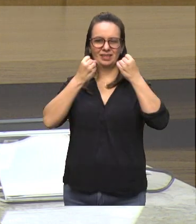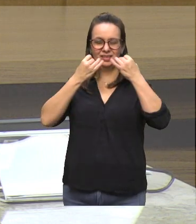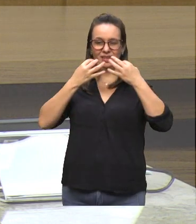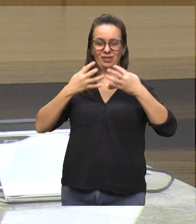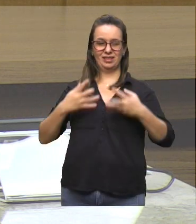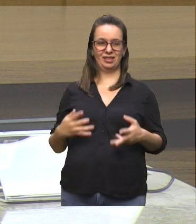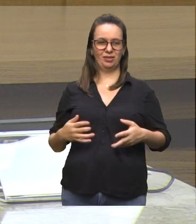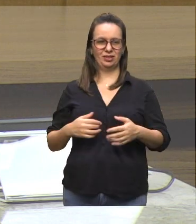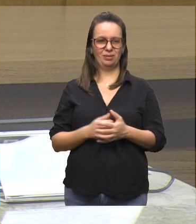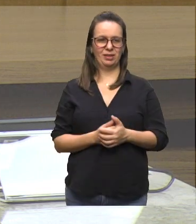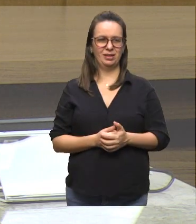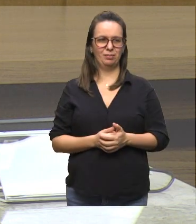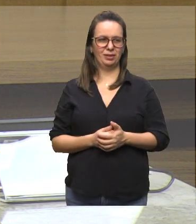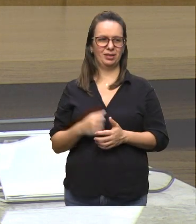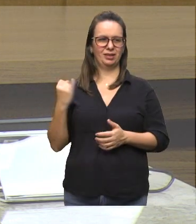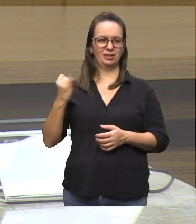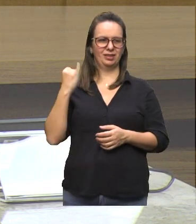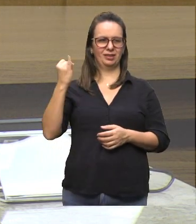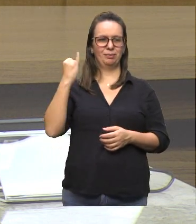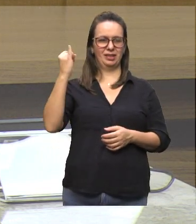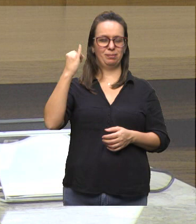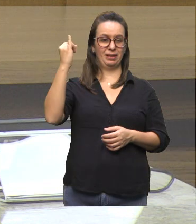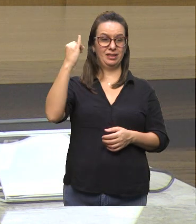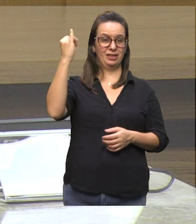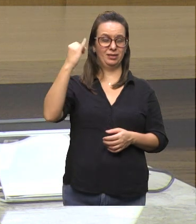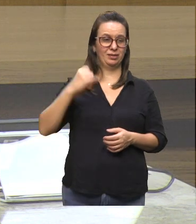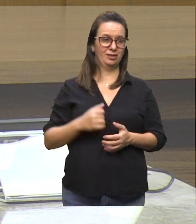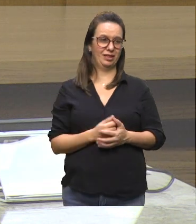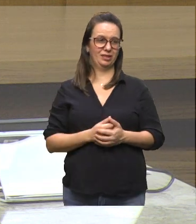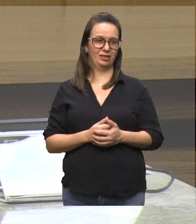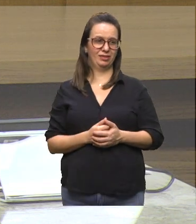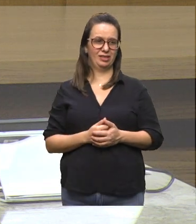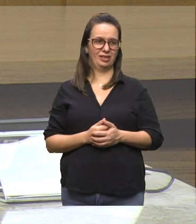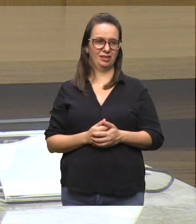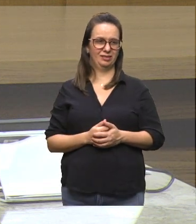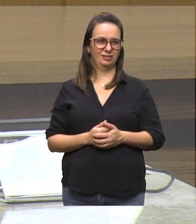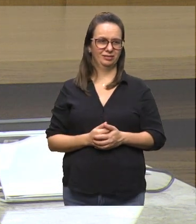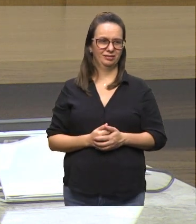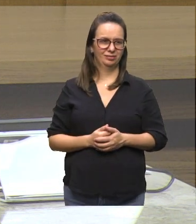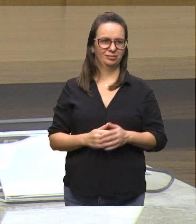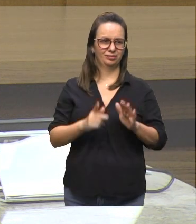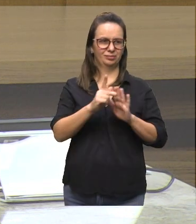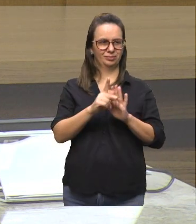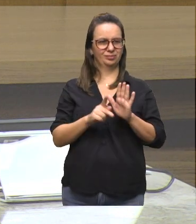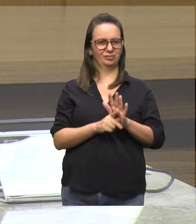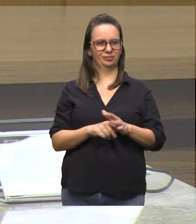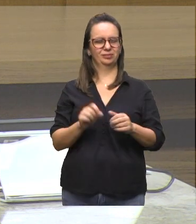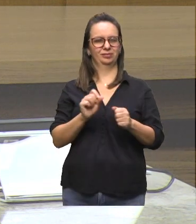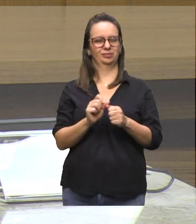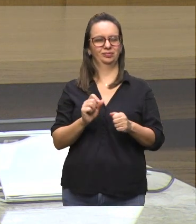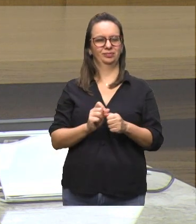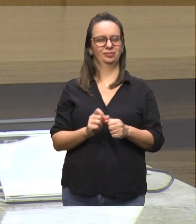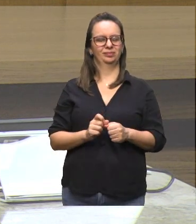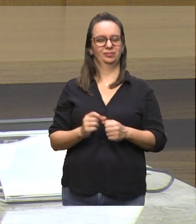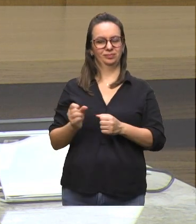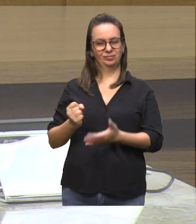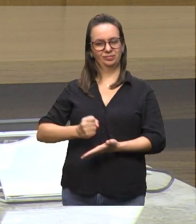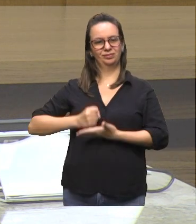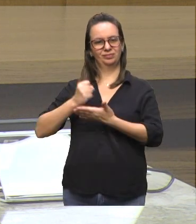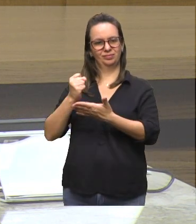é importante, né, todas as diretrizes aqui contempladas aqui na